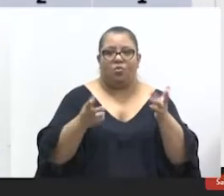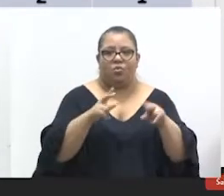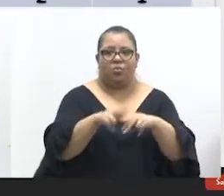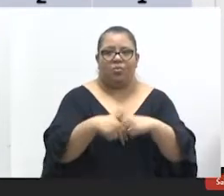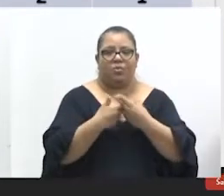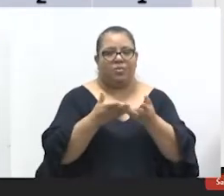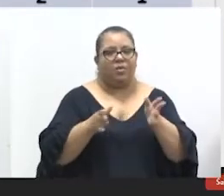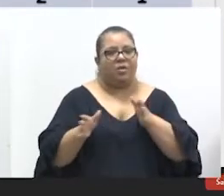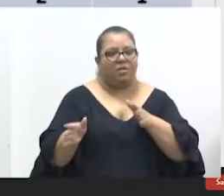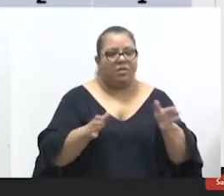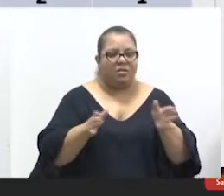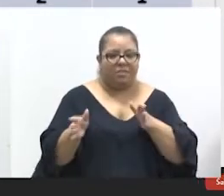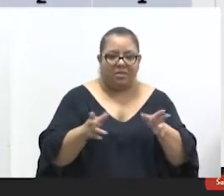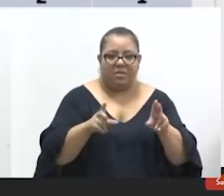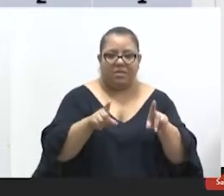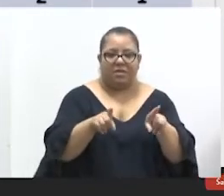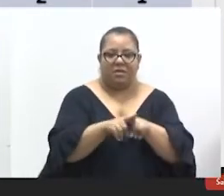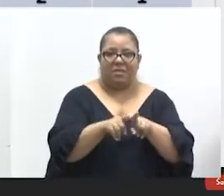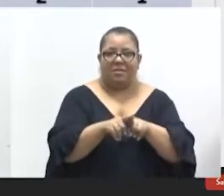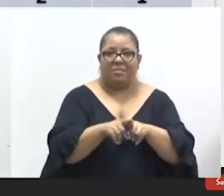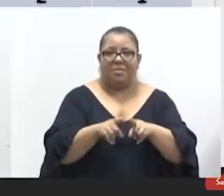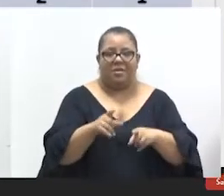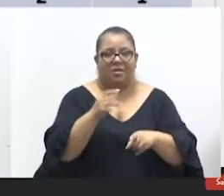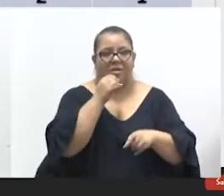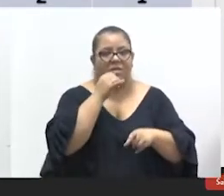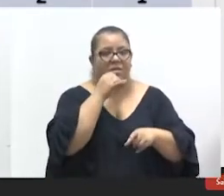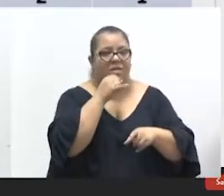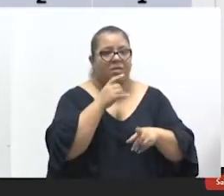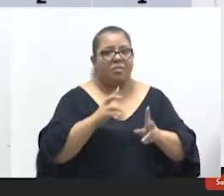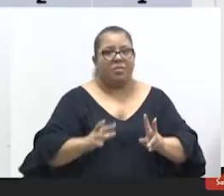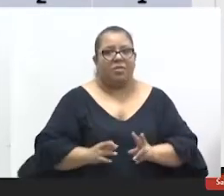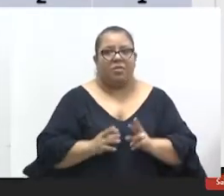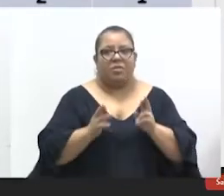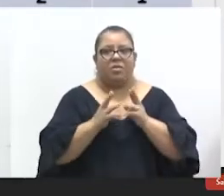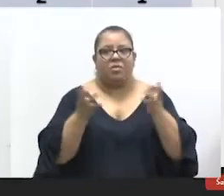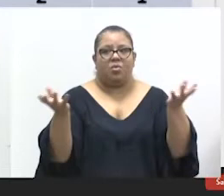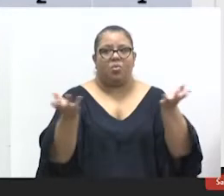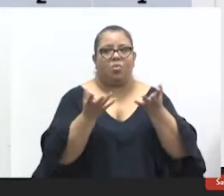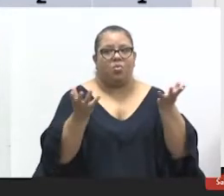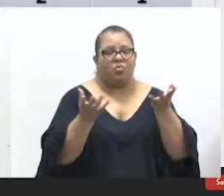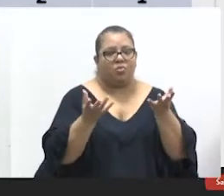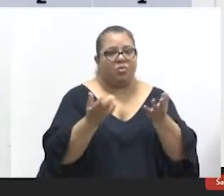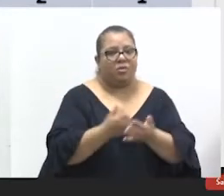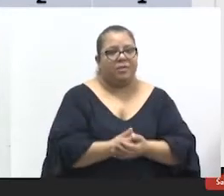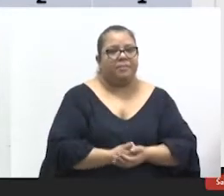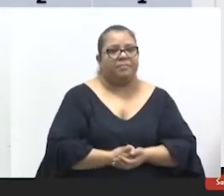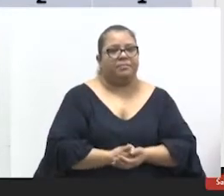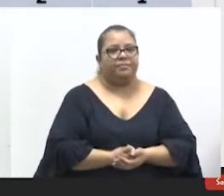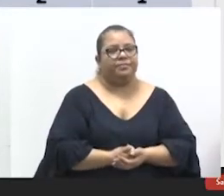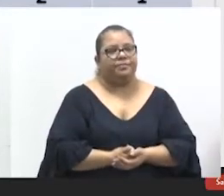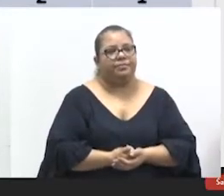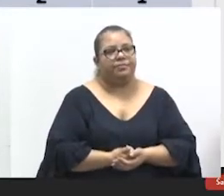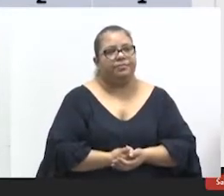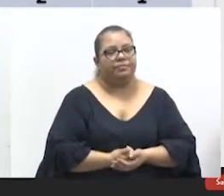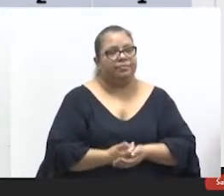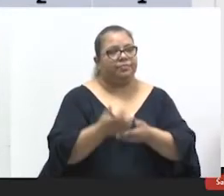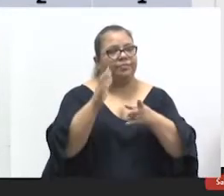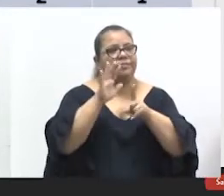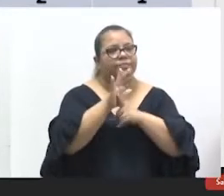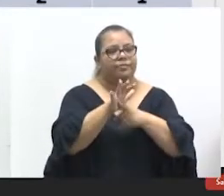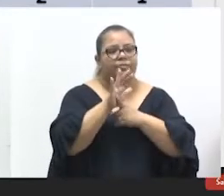ao diagnóstico, não estamos falando de tratamento, tá? Então, exatamente